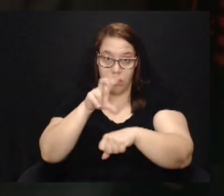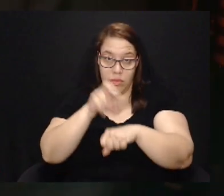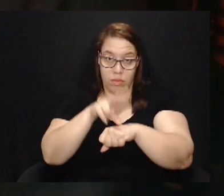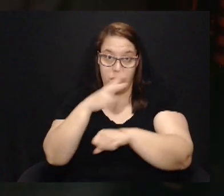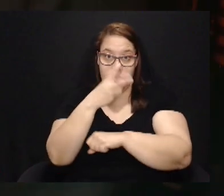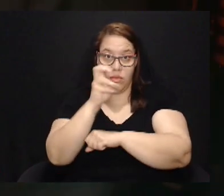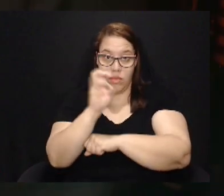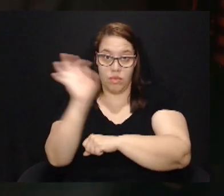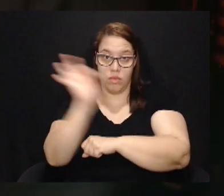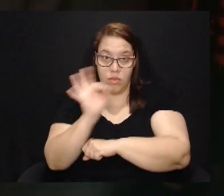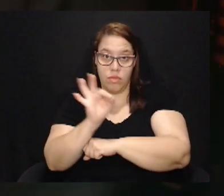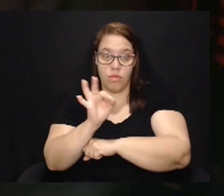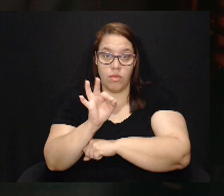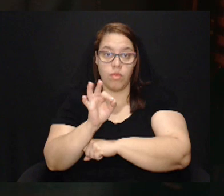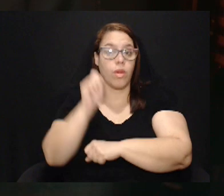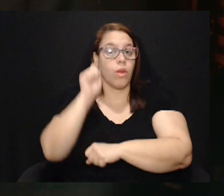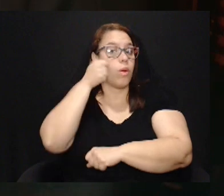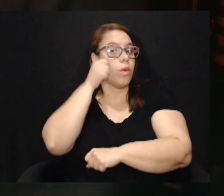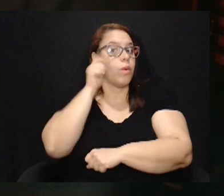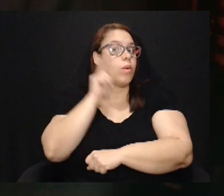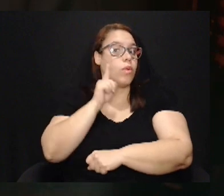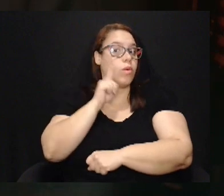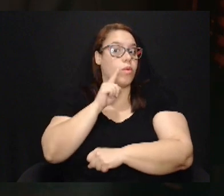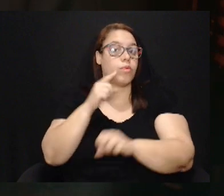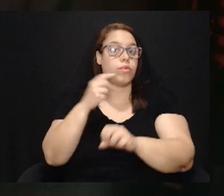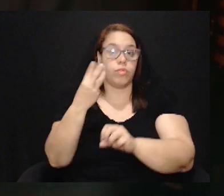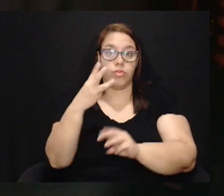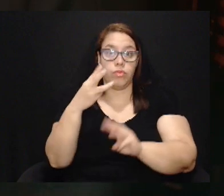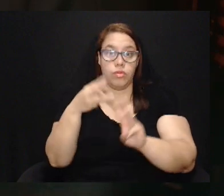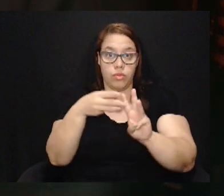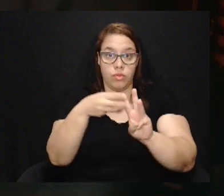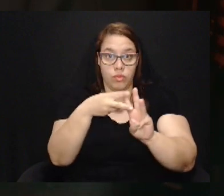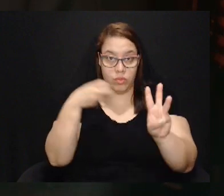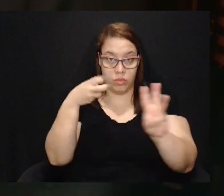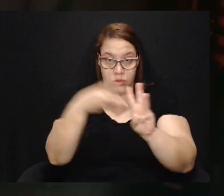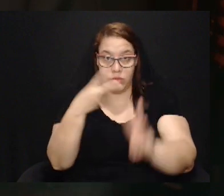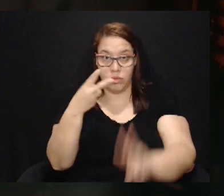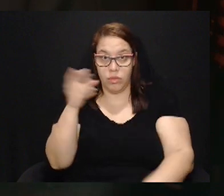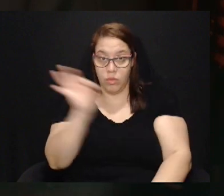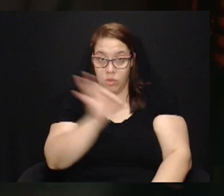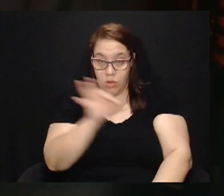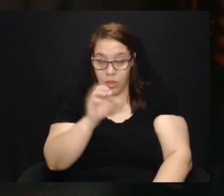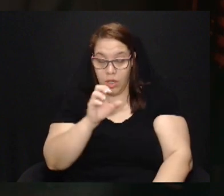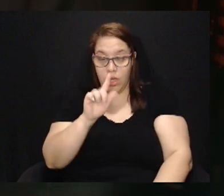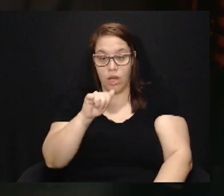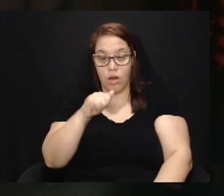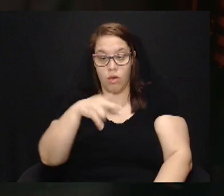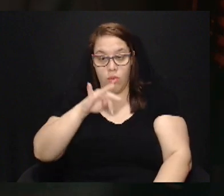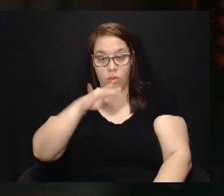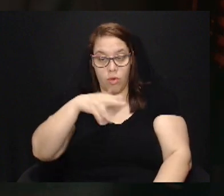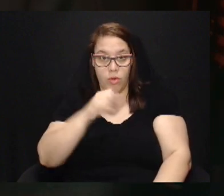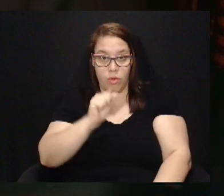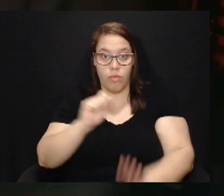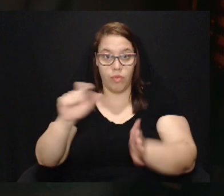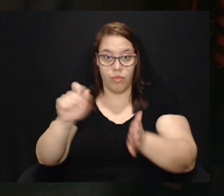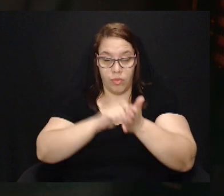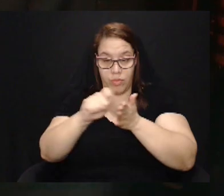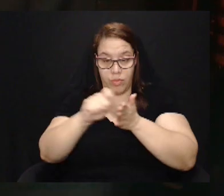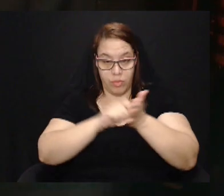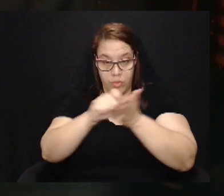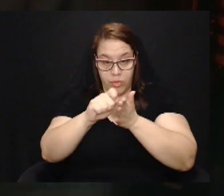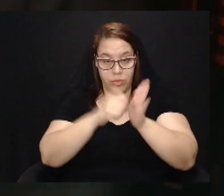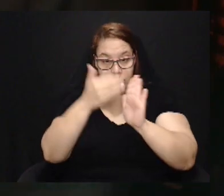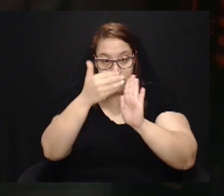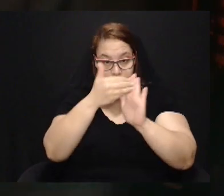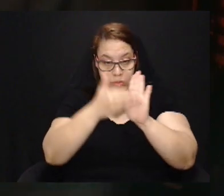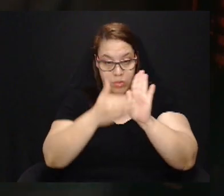pretas e pardas e 3% para indígenas e mais 2% para quilombolas, com autodeclaração baseada nos critérios do IBGE